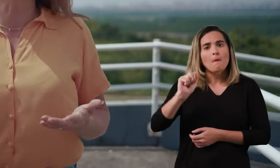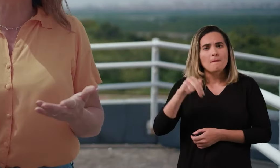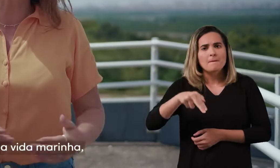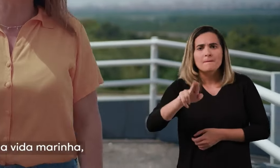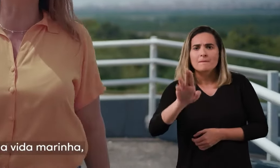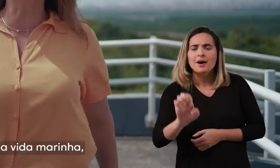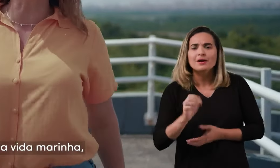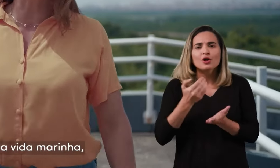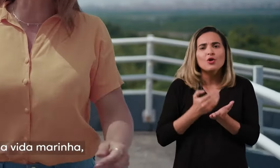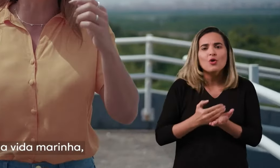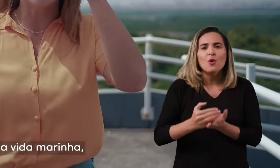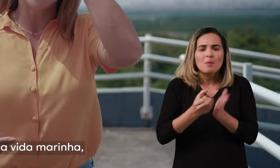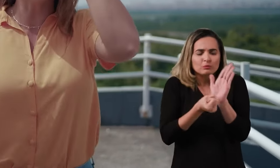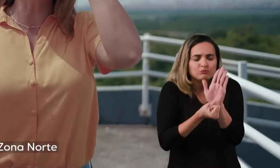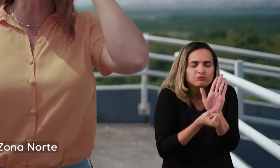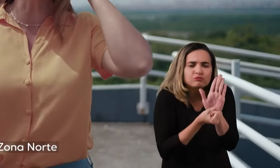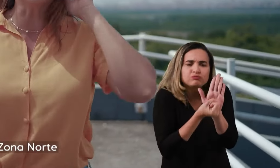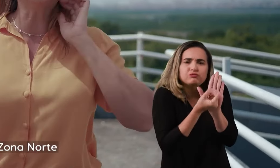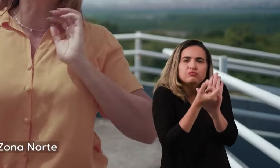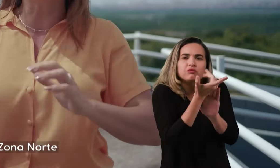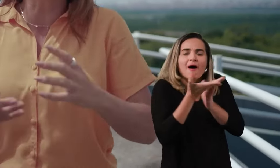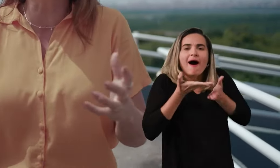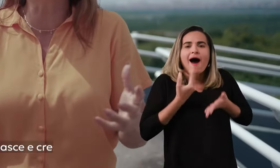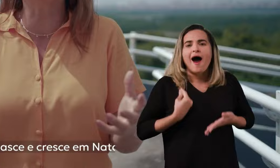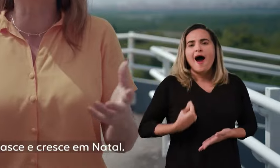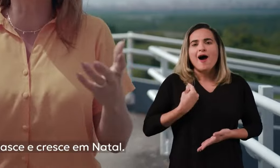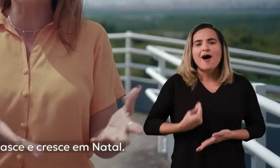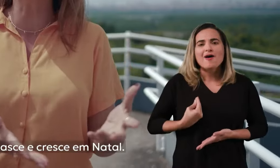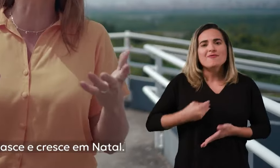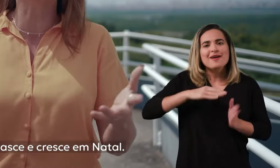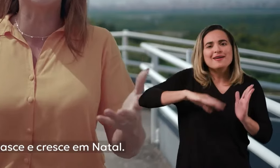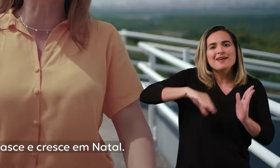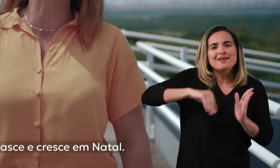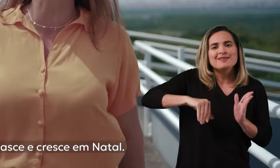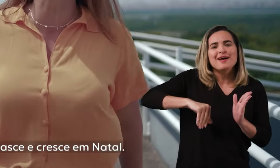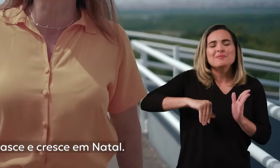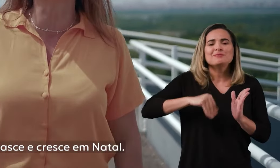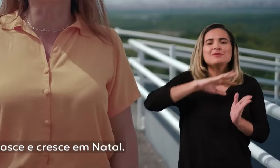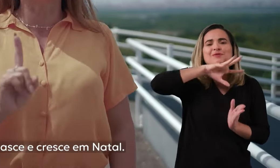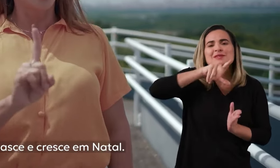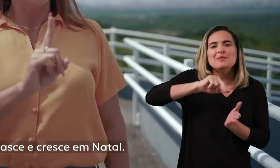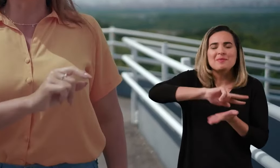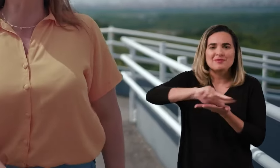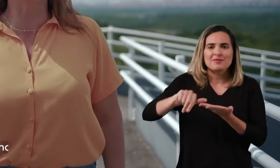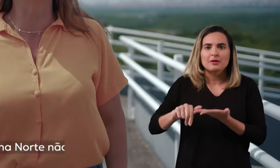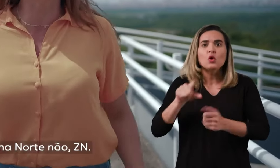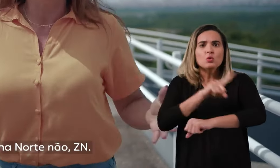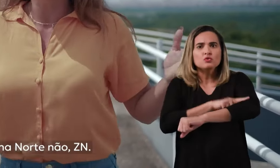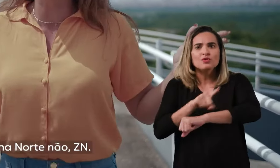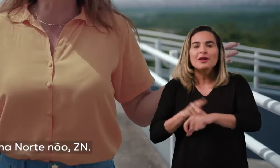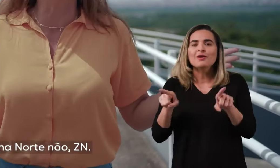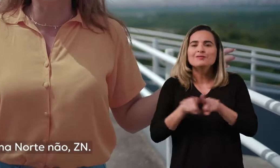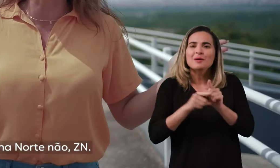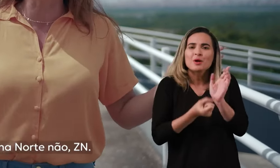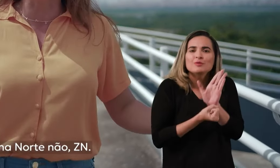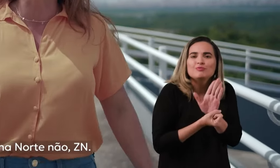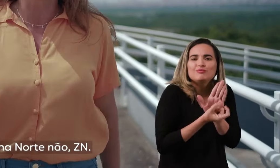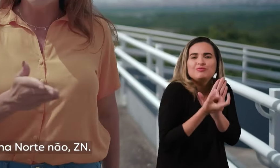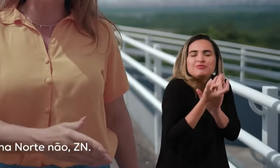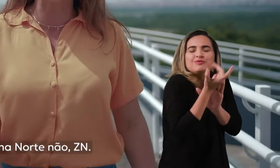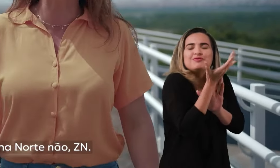mangue é o berço da vida marinha, a Zona Norte é onde a vida nasce e cresce em Natal. Aliás, Zona